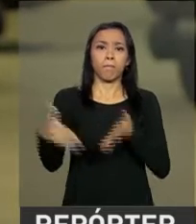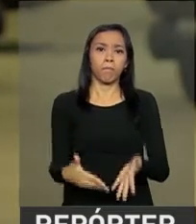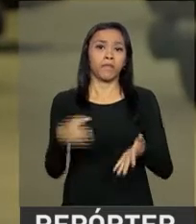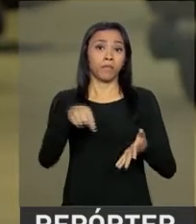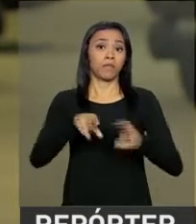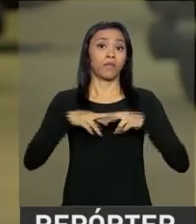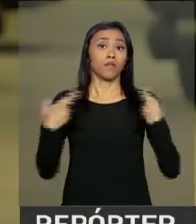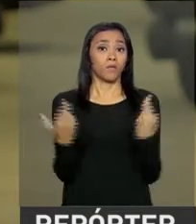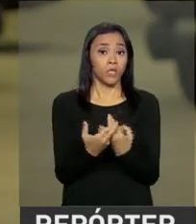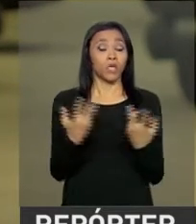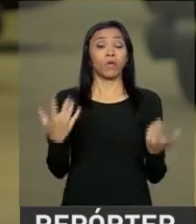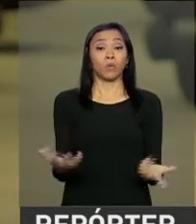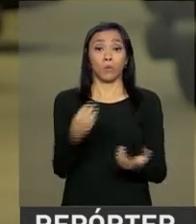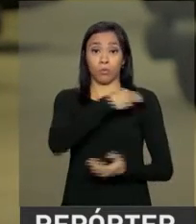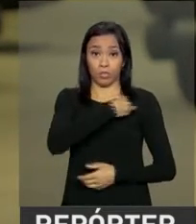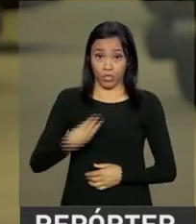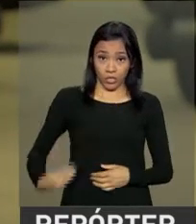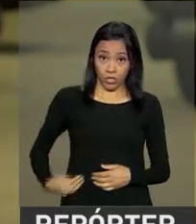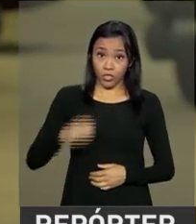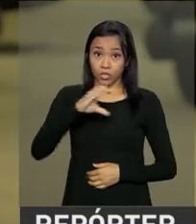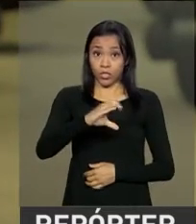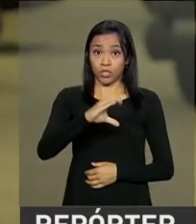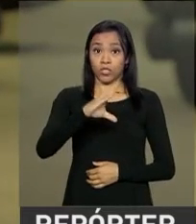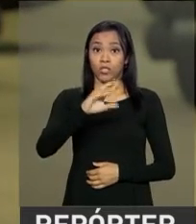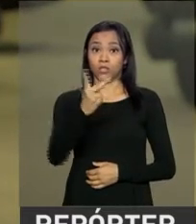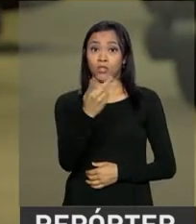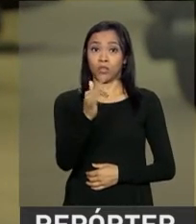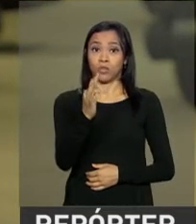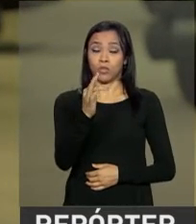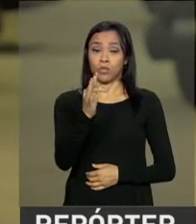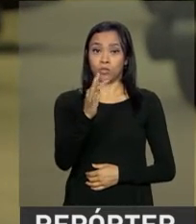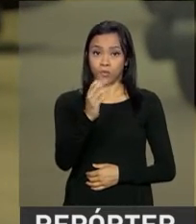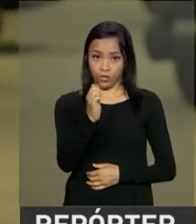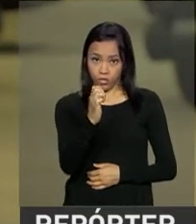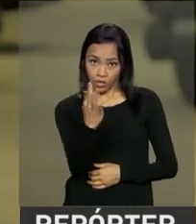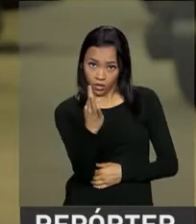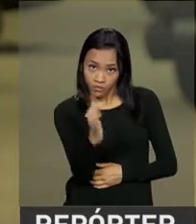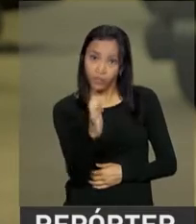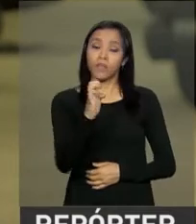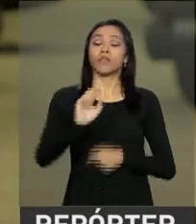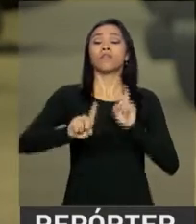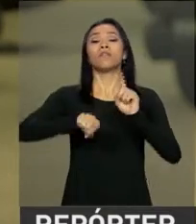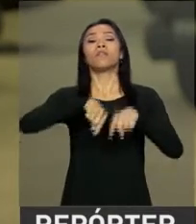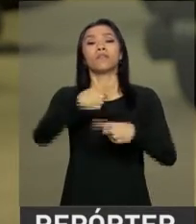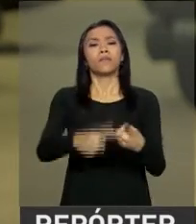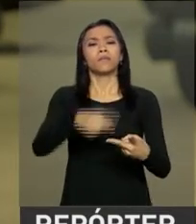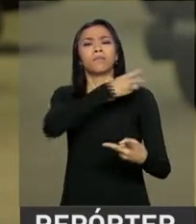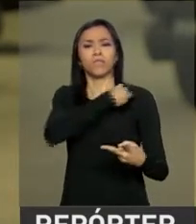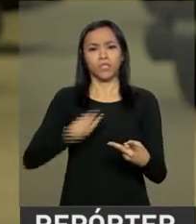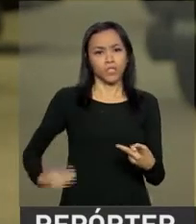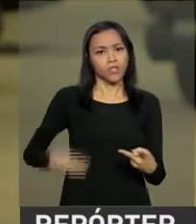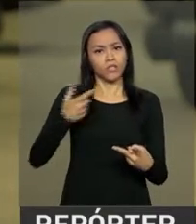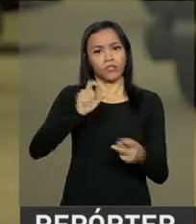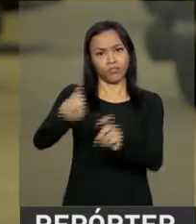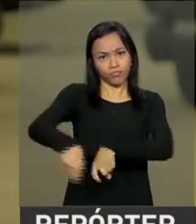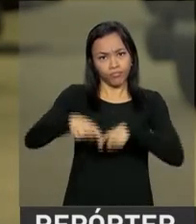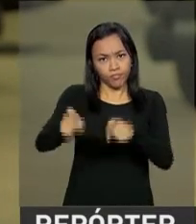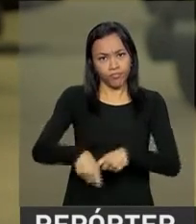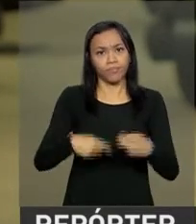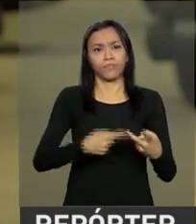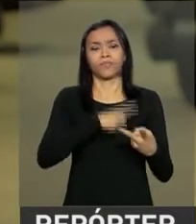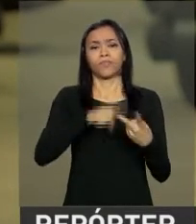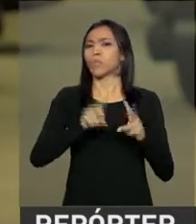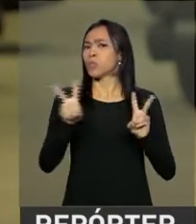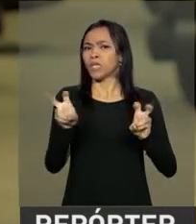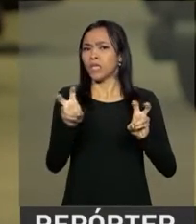reunião o ministro-chefe do Gabinete de Segurança Institucional, Sérgio Etchegoyen, e o ministro do Desenvolvimento Social e Agrário, Osmar Terra. O